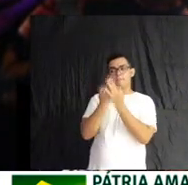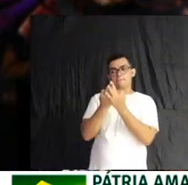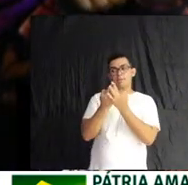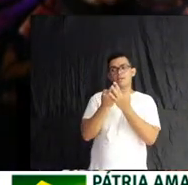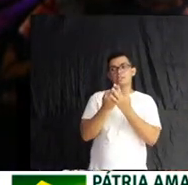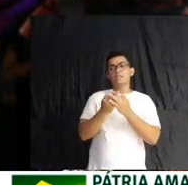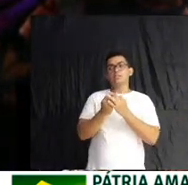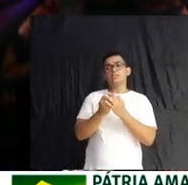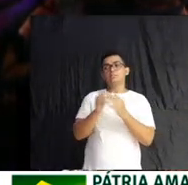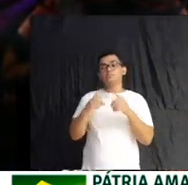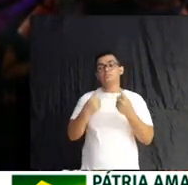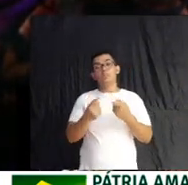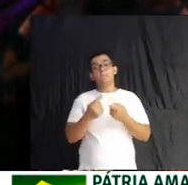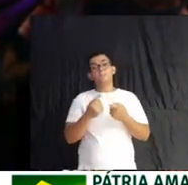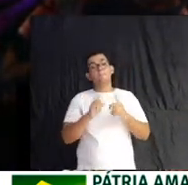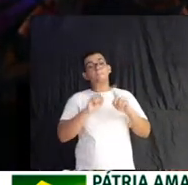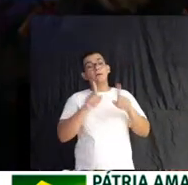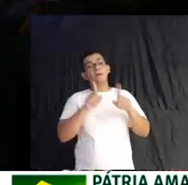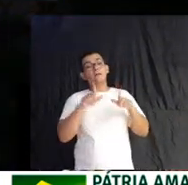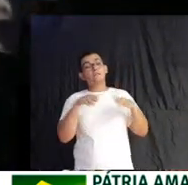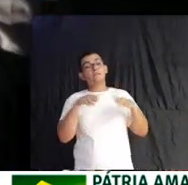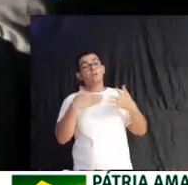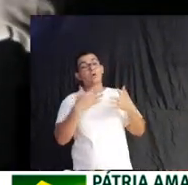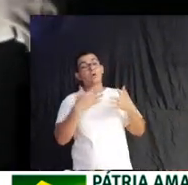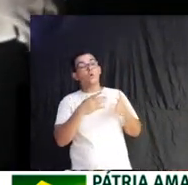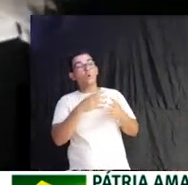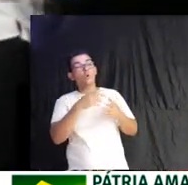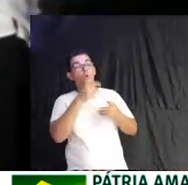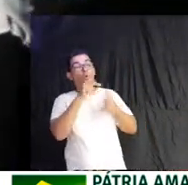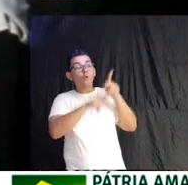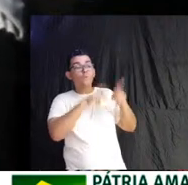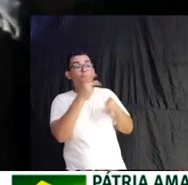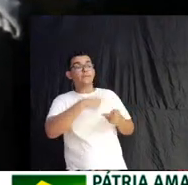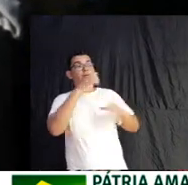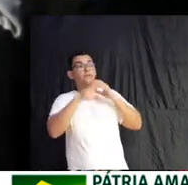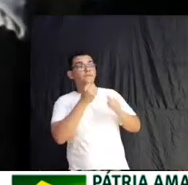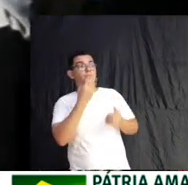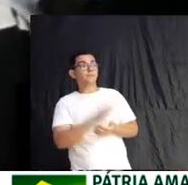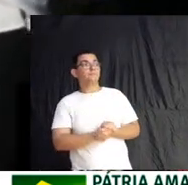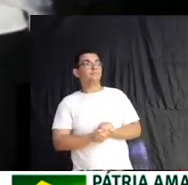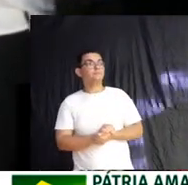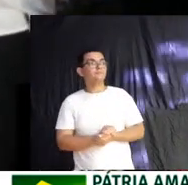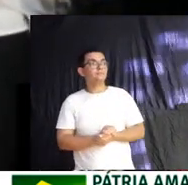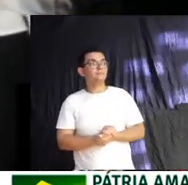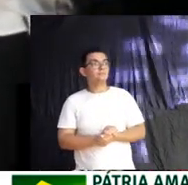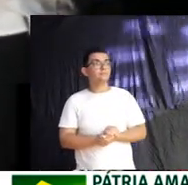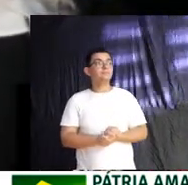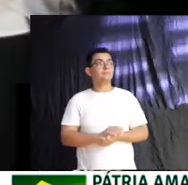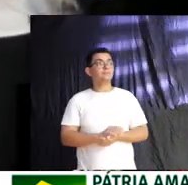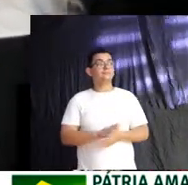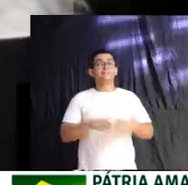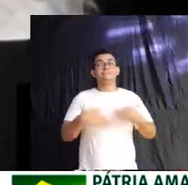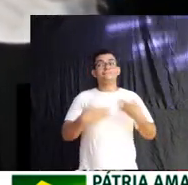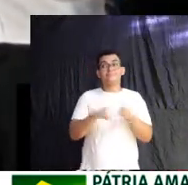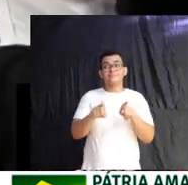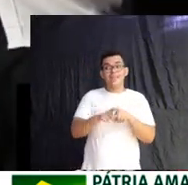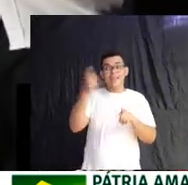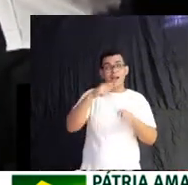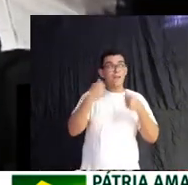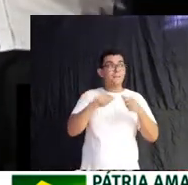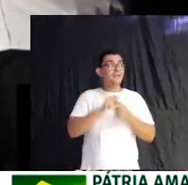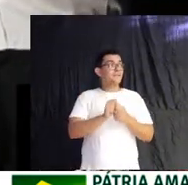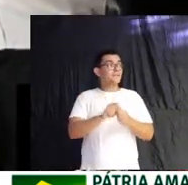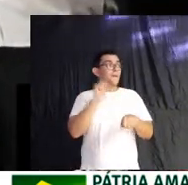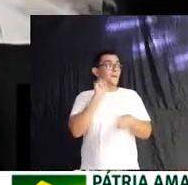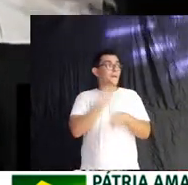acreditei. Aí, e aí nota. Eu comecei a cantar. E o David, meu Deus do céu, eu tenho que parar de falar do David, senão vou apanhar hoje. Pelo